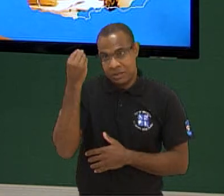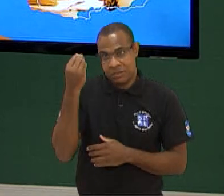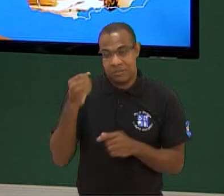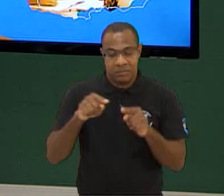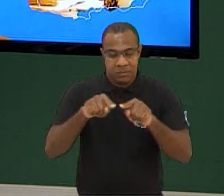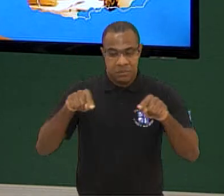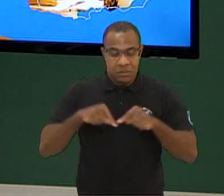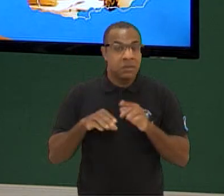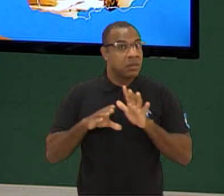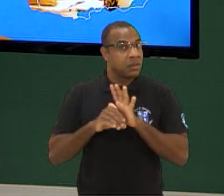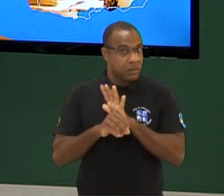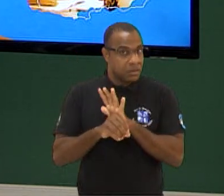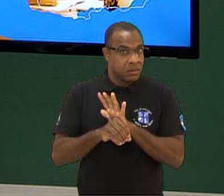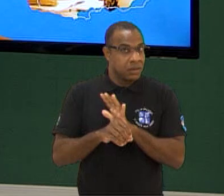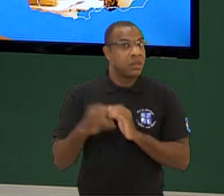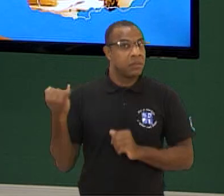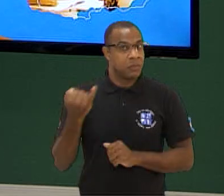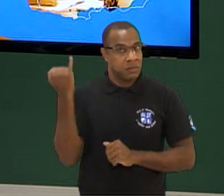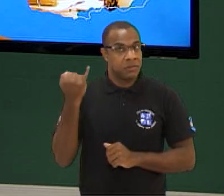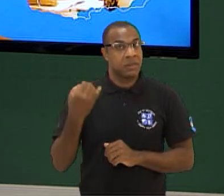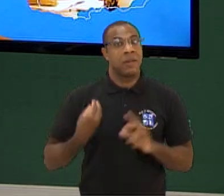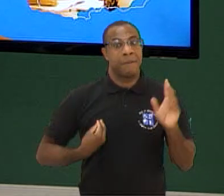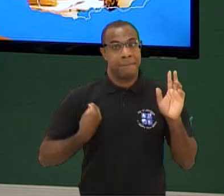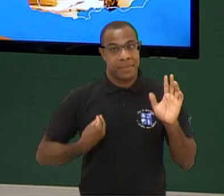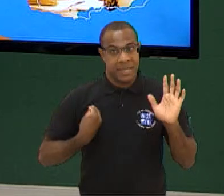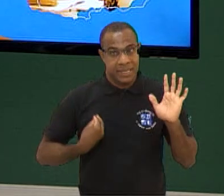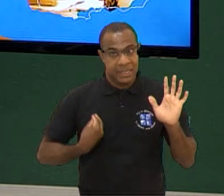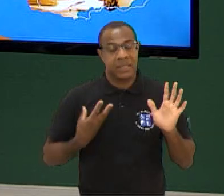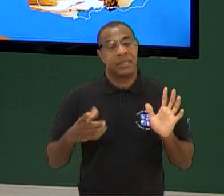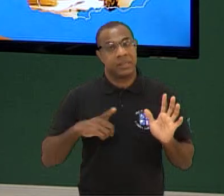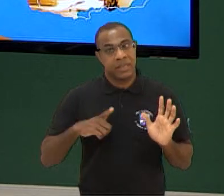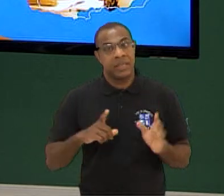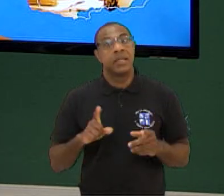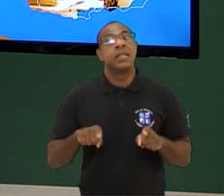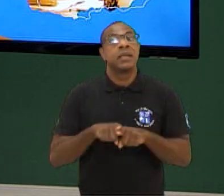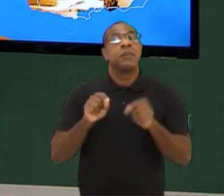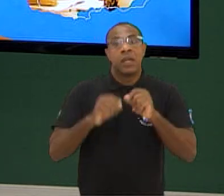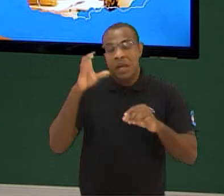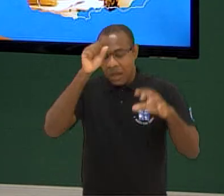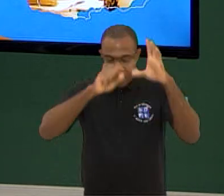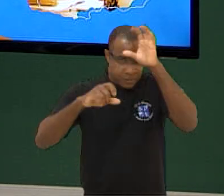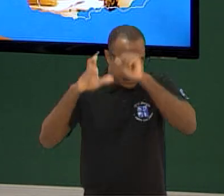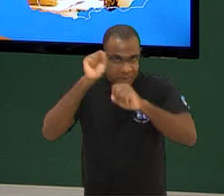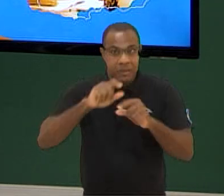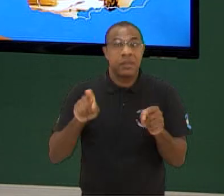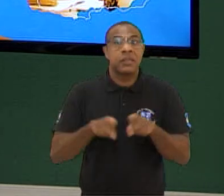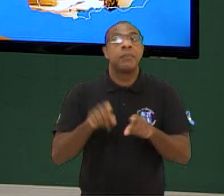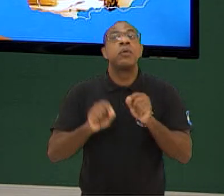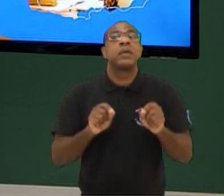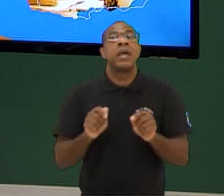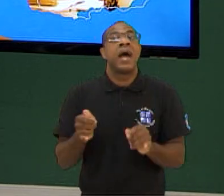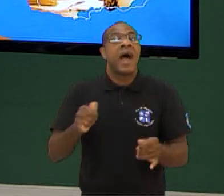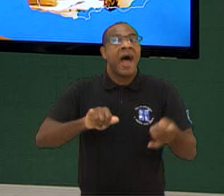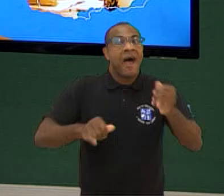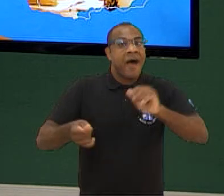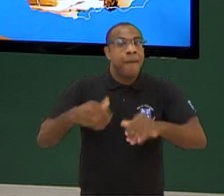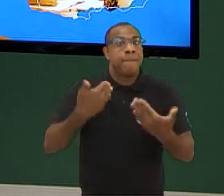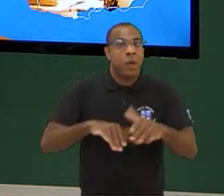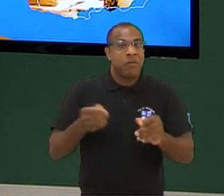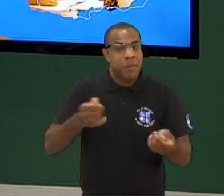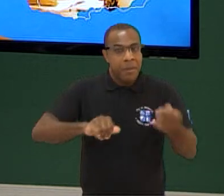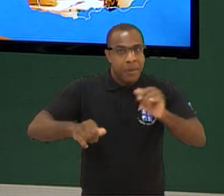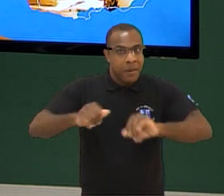né, que é muito importante porque além da presença, além do aprendizado que vocês estão ganhando também, que são as avaliações que o professor de vocês está ganhando,